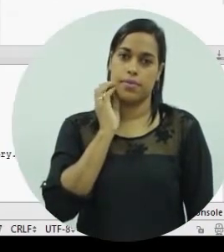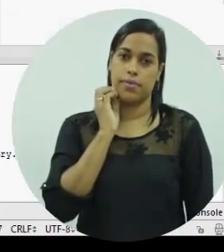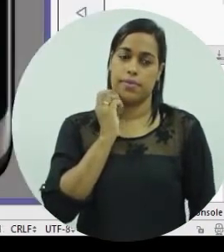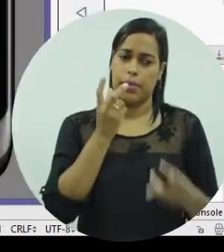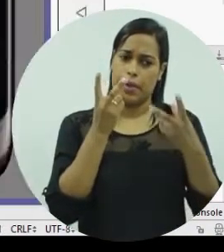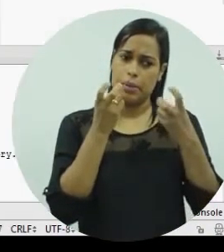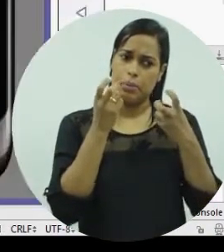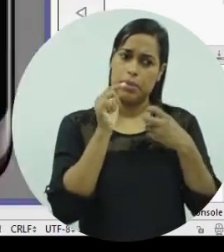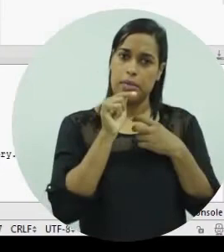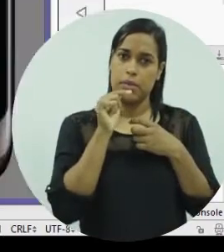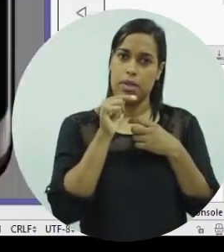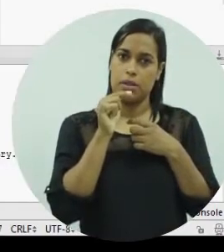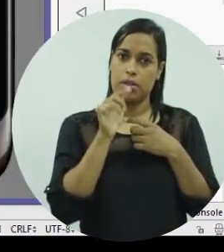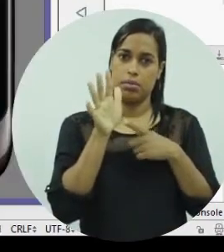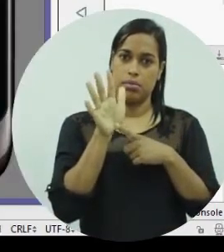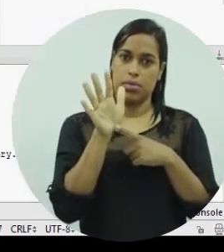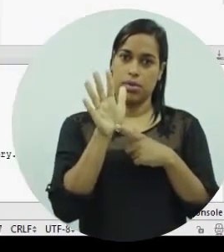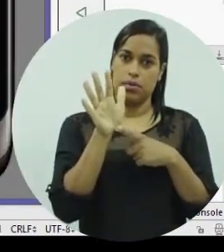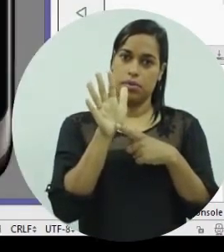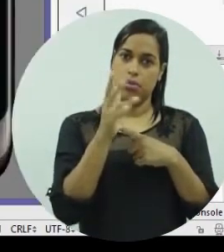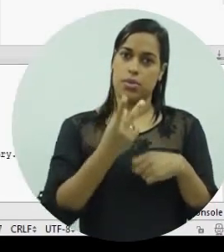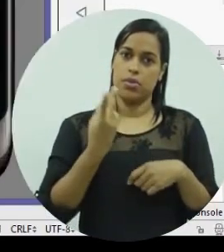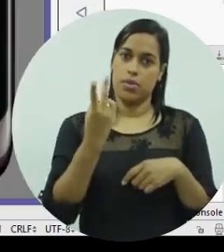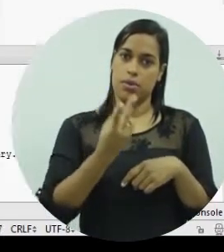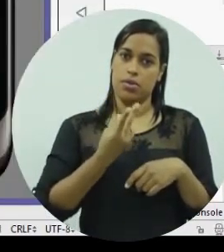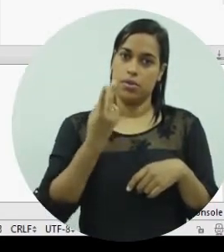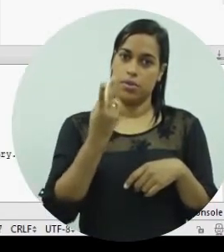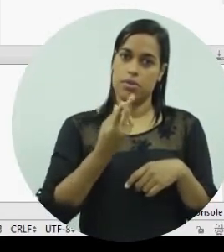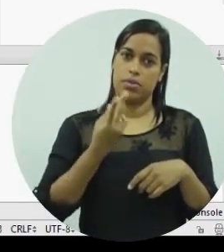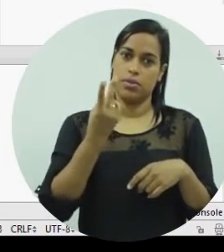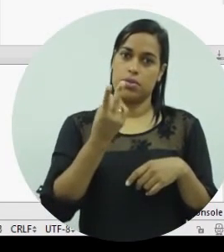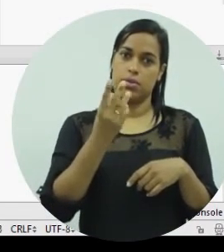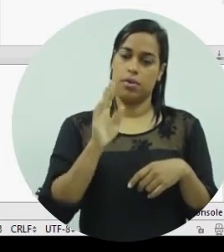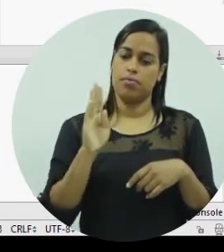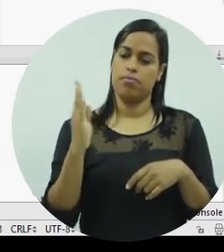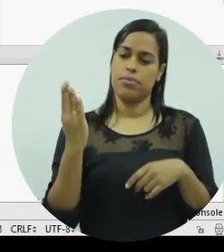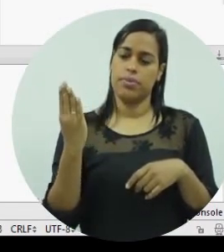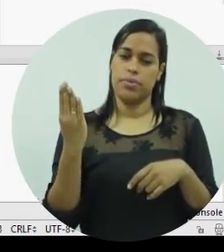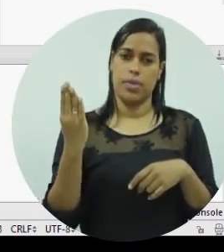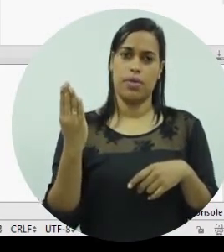Observe que foi mostrado o valor false.